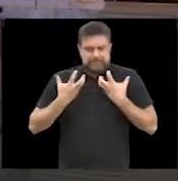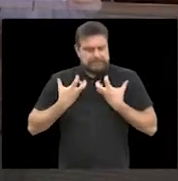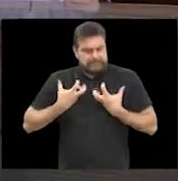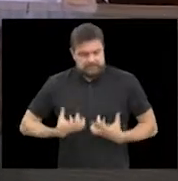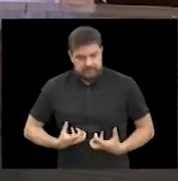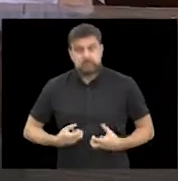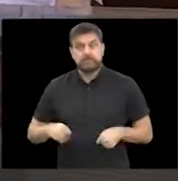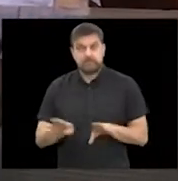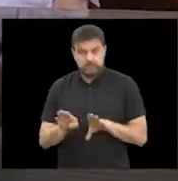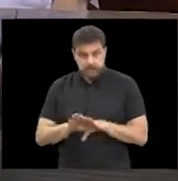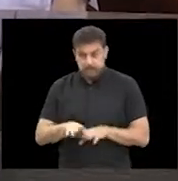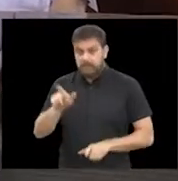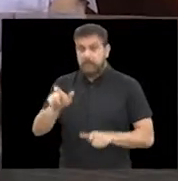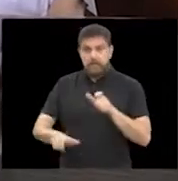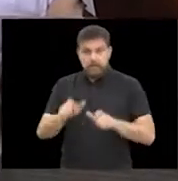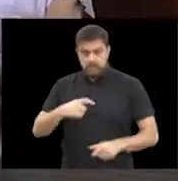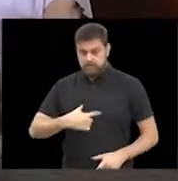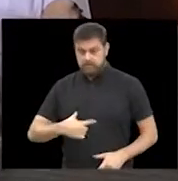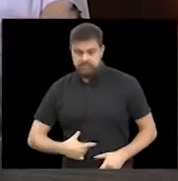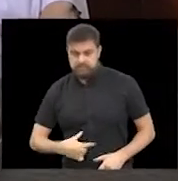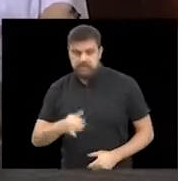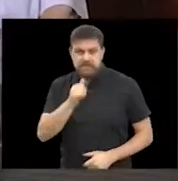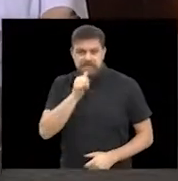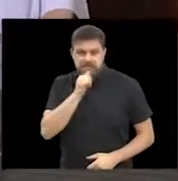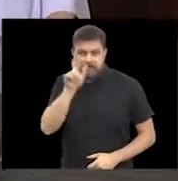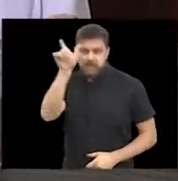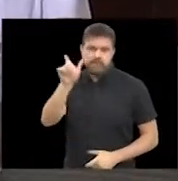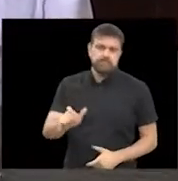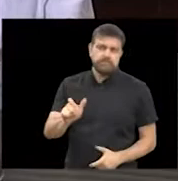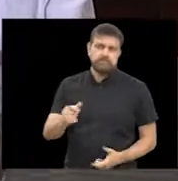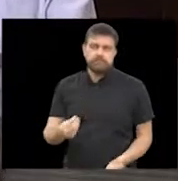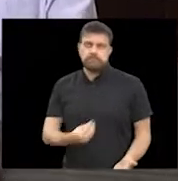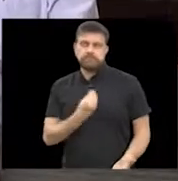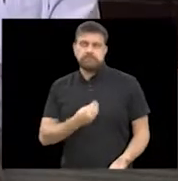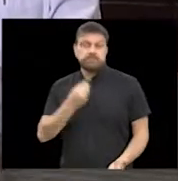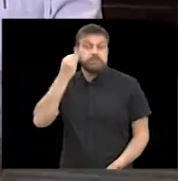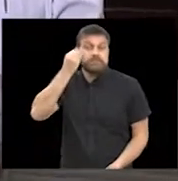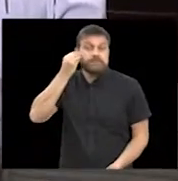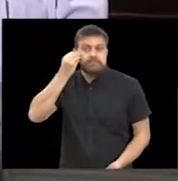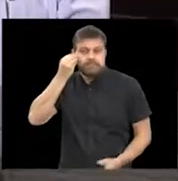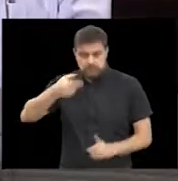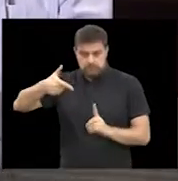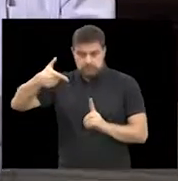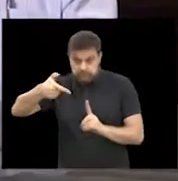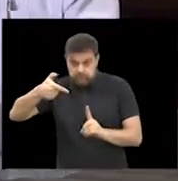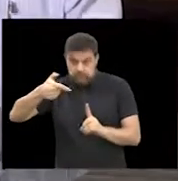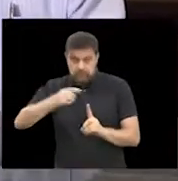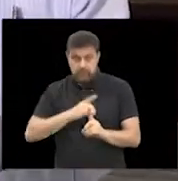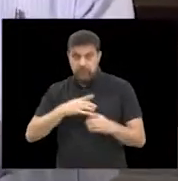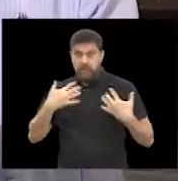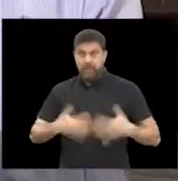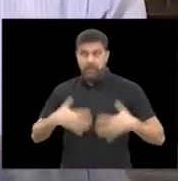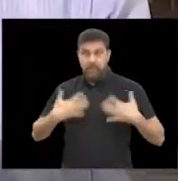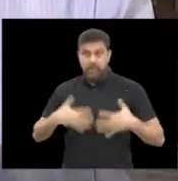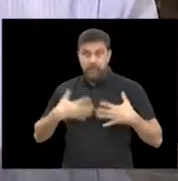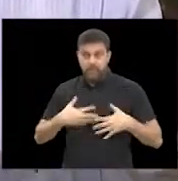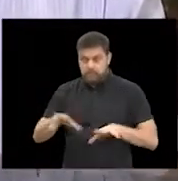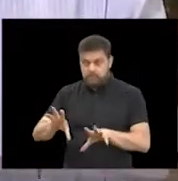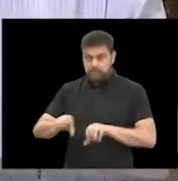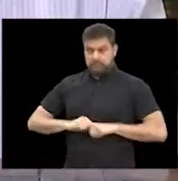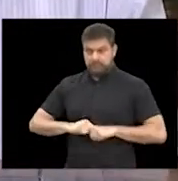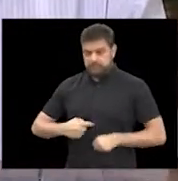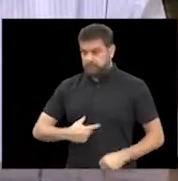casos de pessoas que passaram um estresse muito grande, tipo um assalto, e desenvolveram